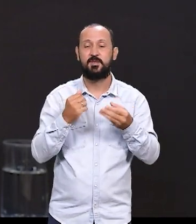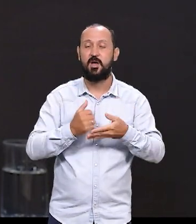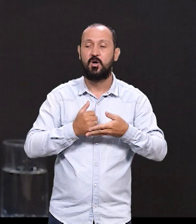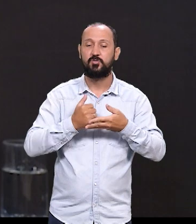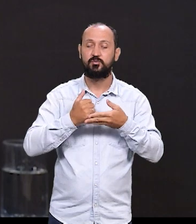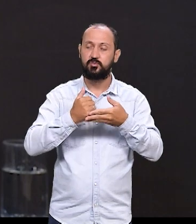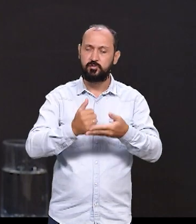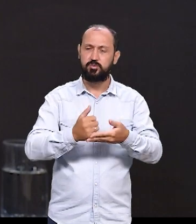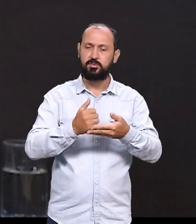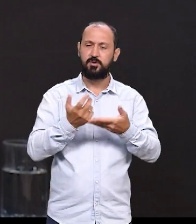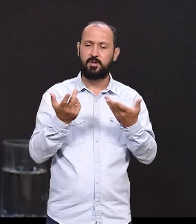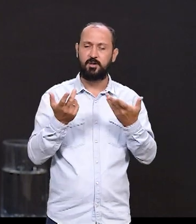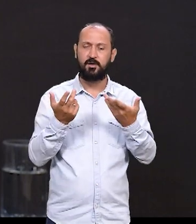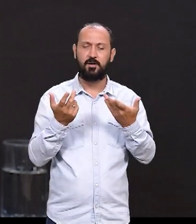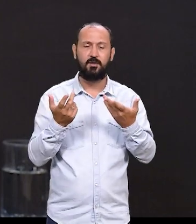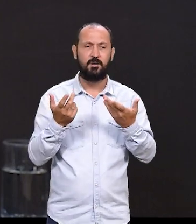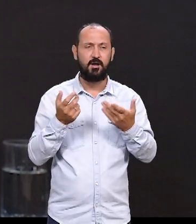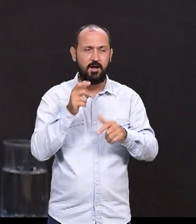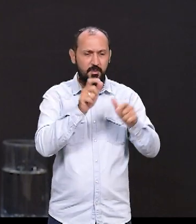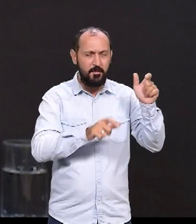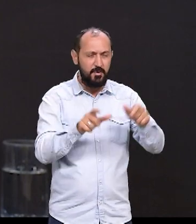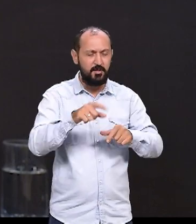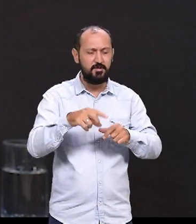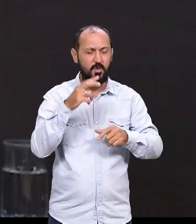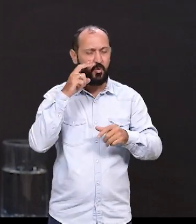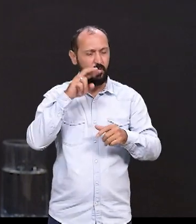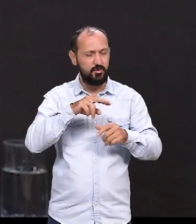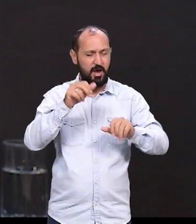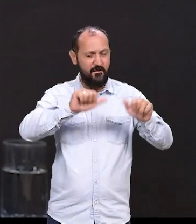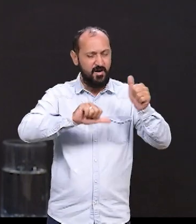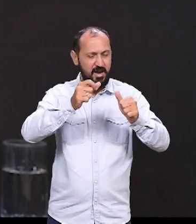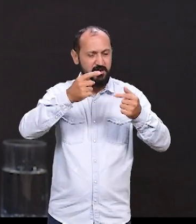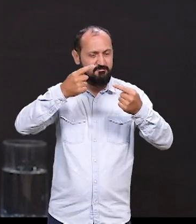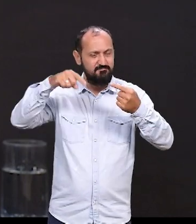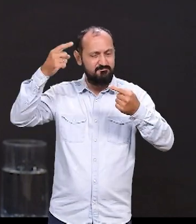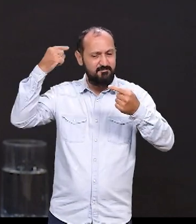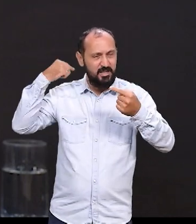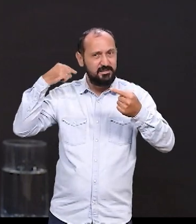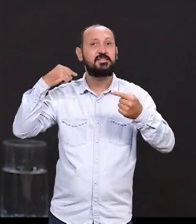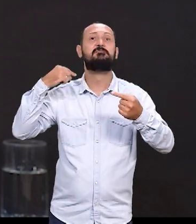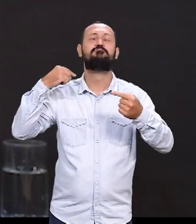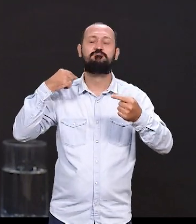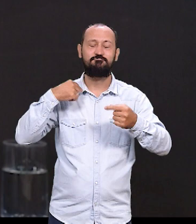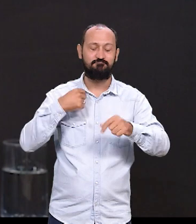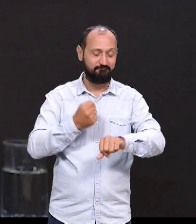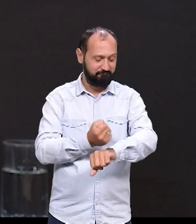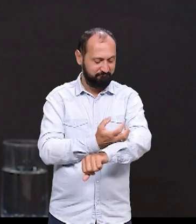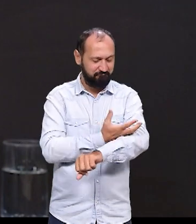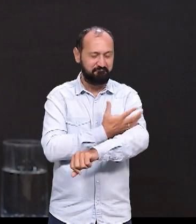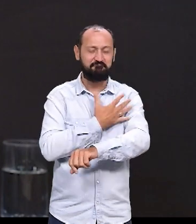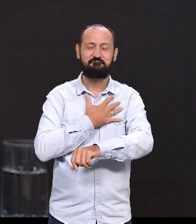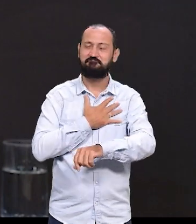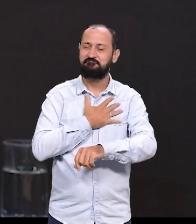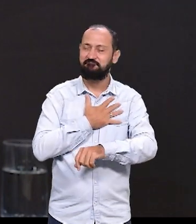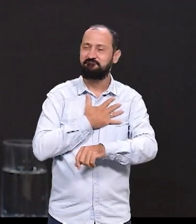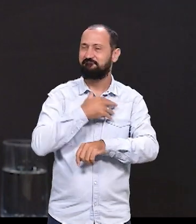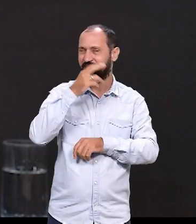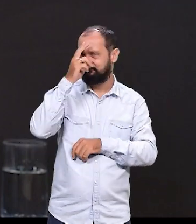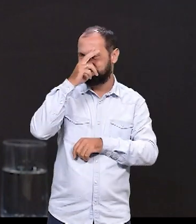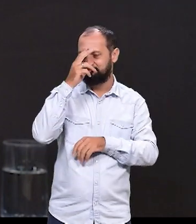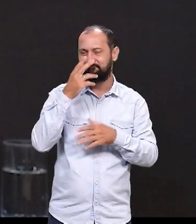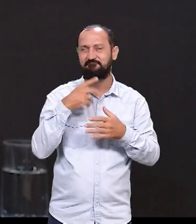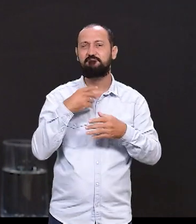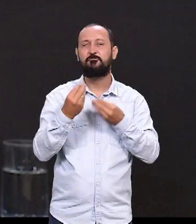não imaginava que a gente poderia ajudar tantas pessoas Então hoje olhando para trás eu vejo que a gente até me